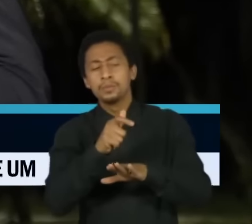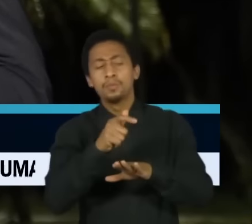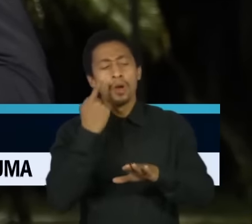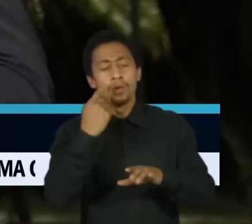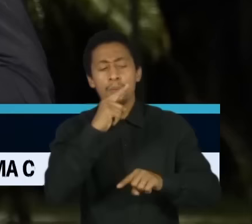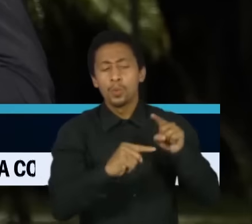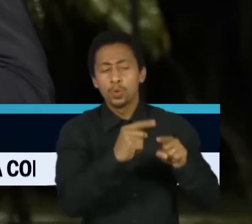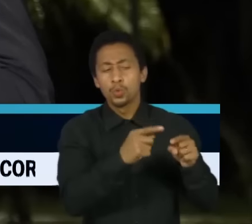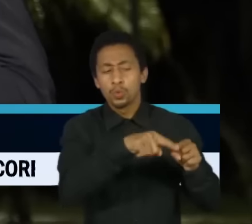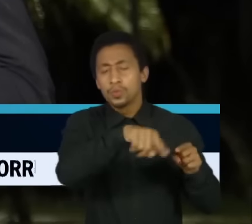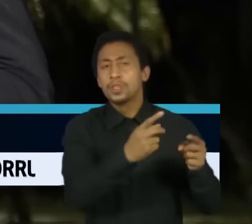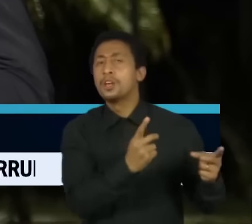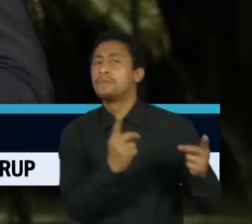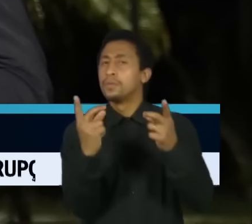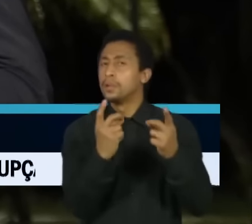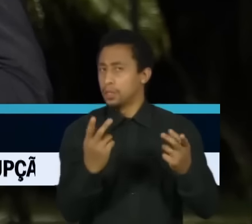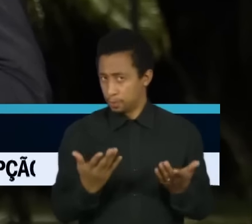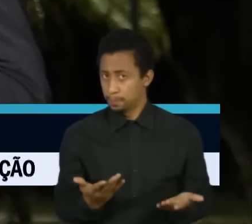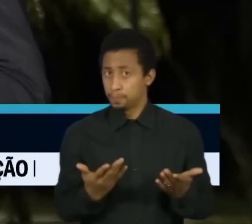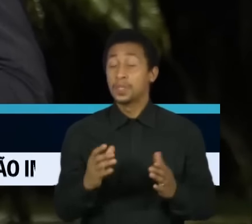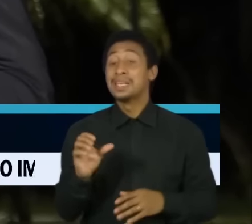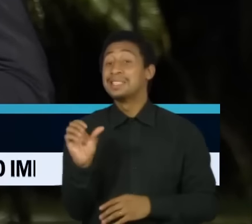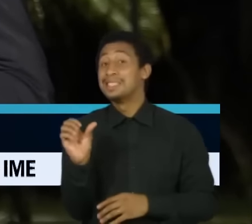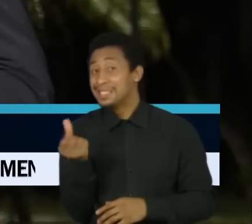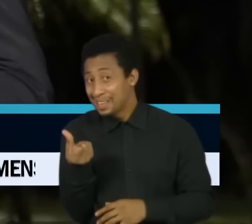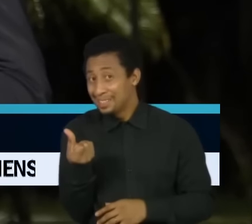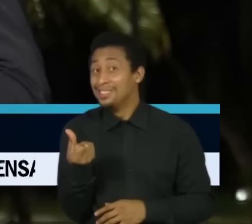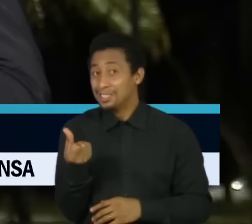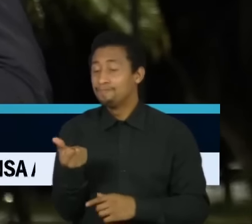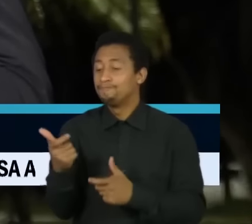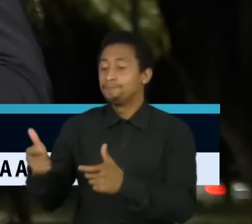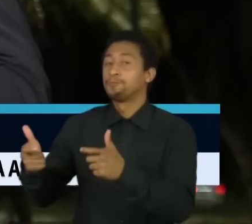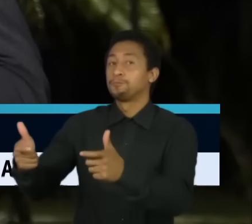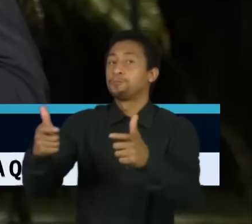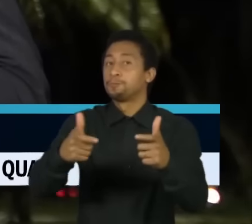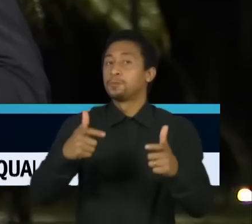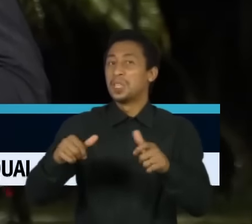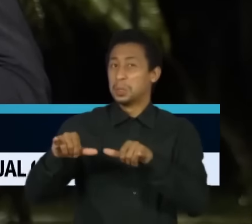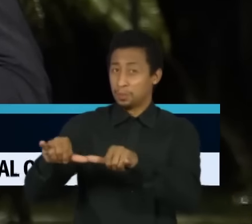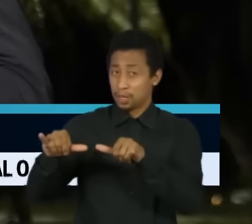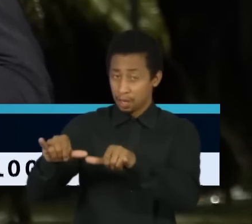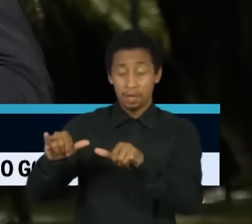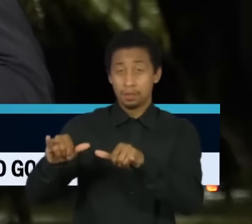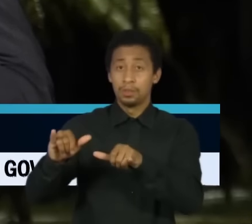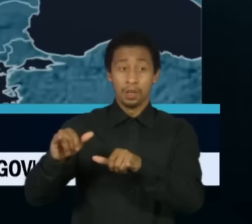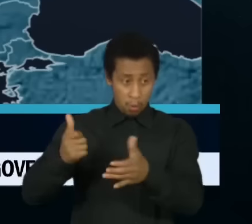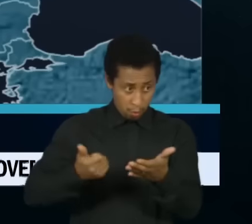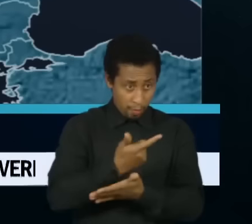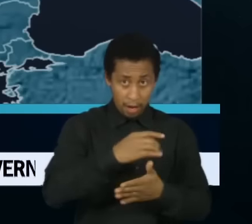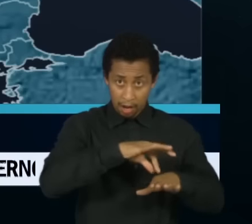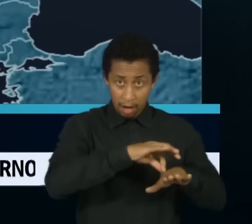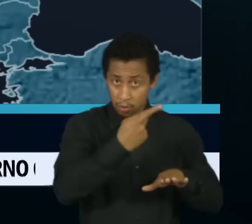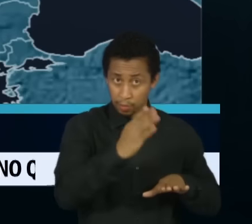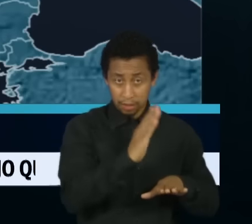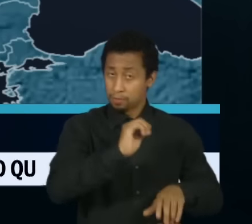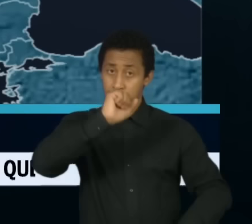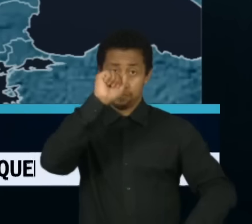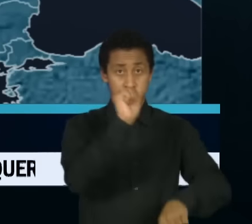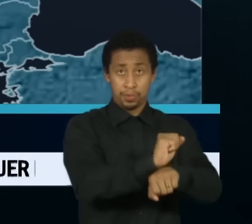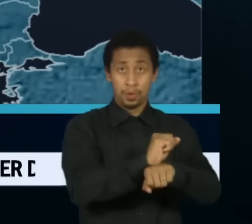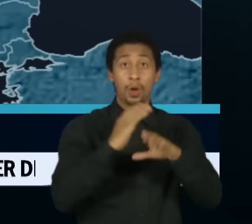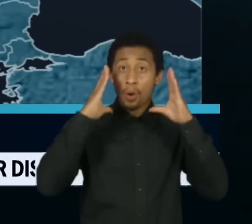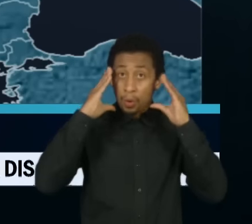nós. Pelo menos seis redes de supermercados vão parar de vender carne bovina brasileira. São redes da